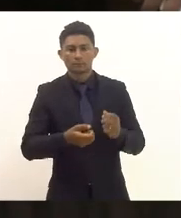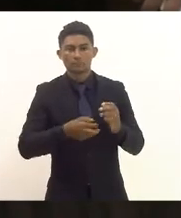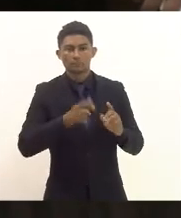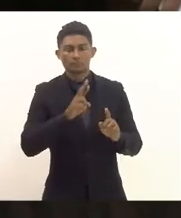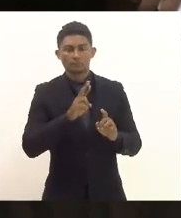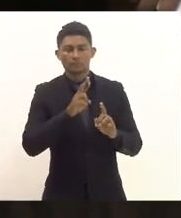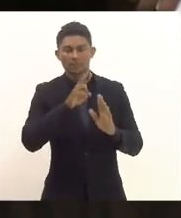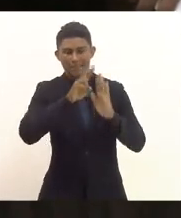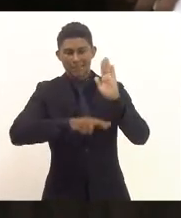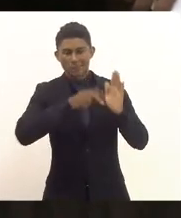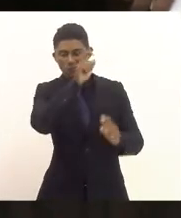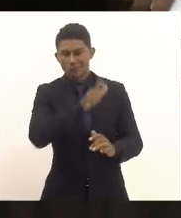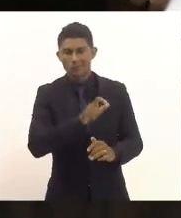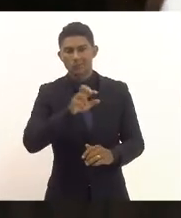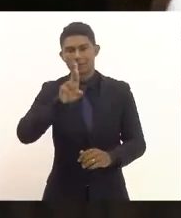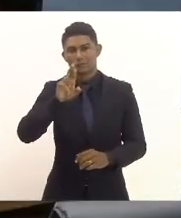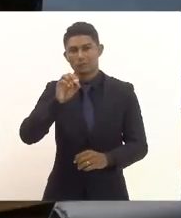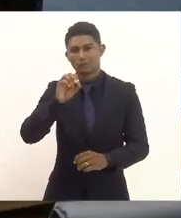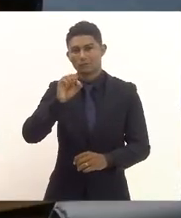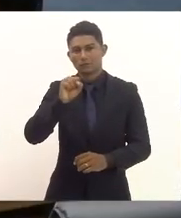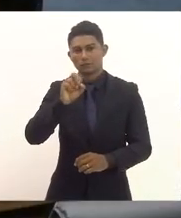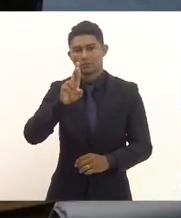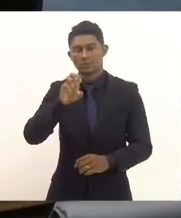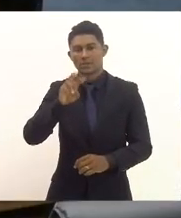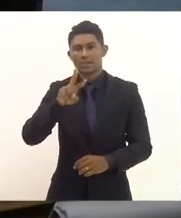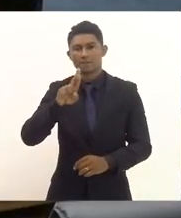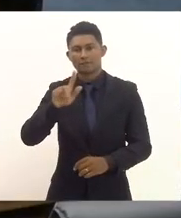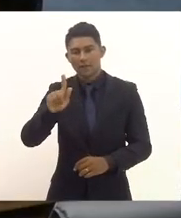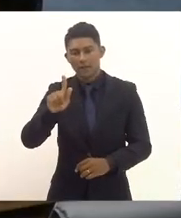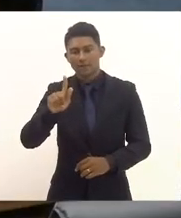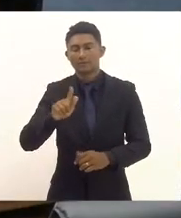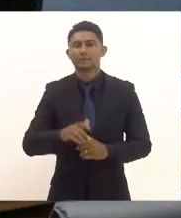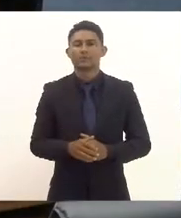Deputado rosenverg Reis E aí discussão